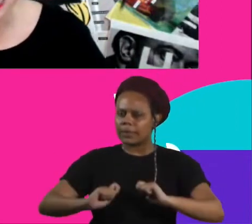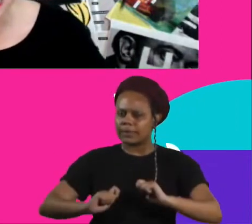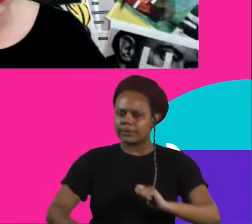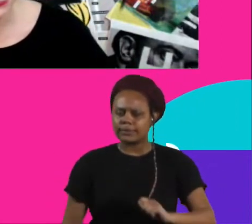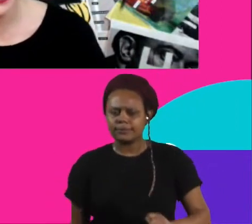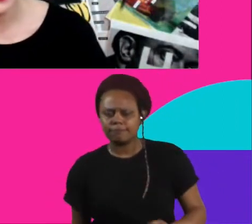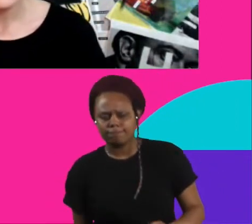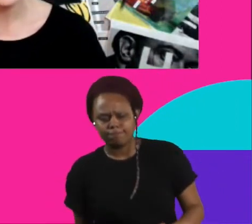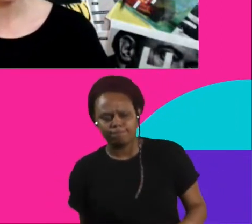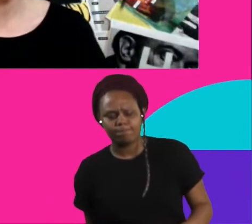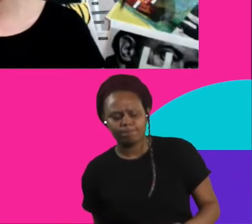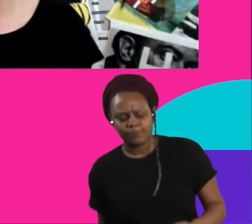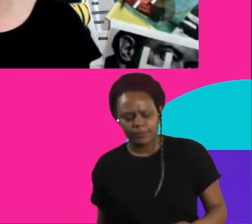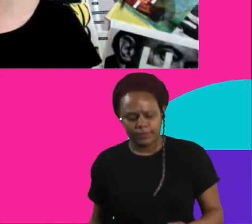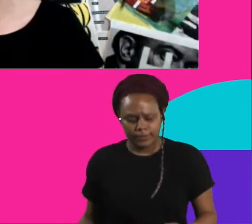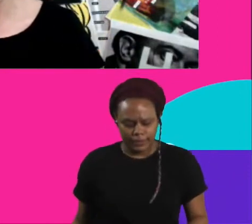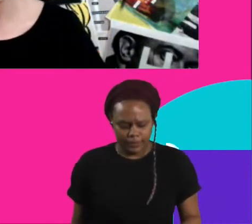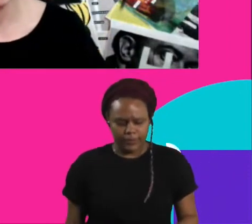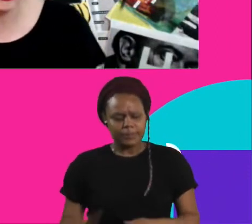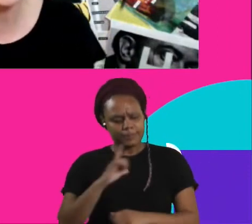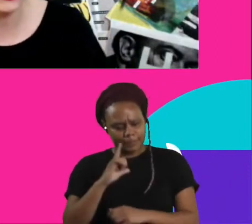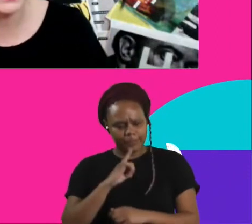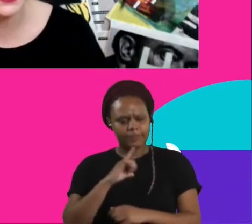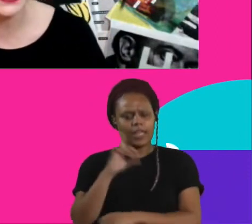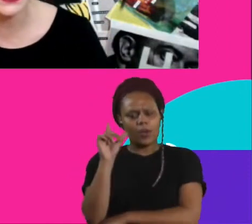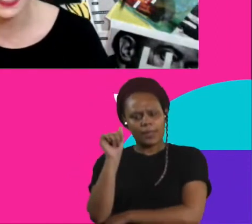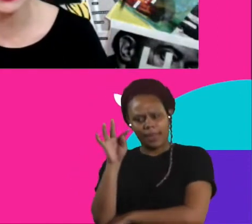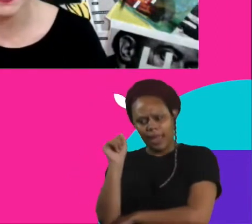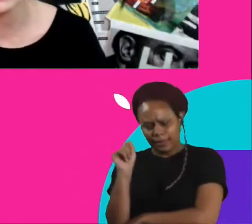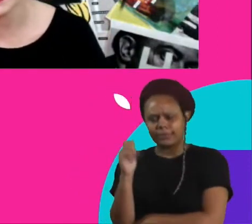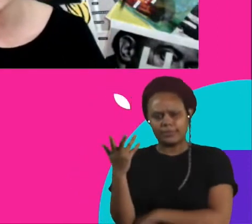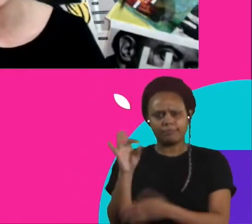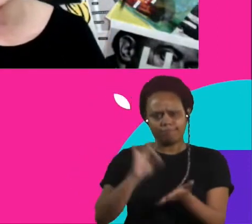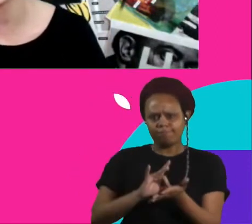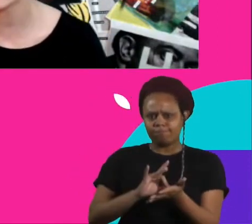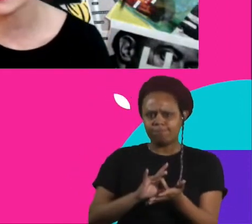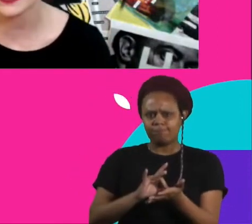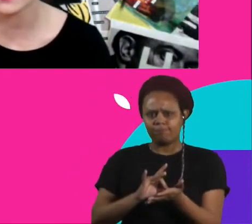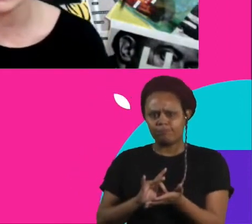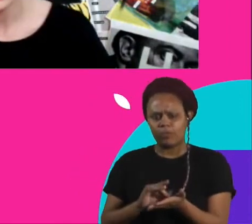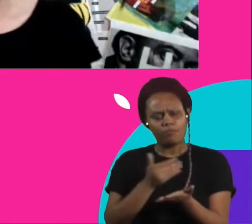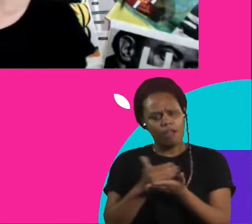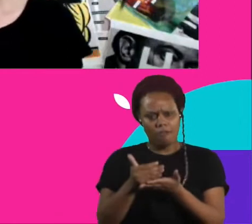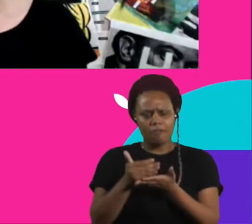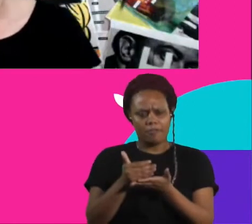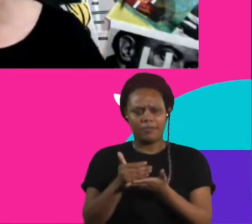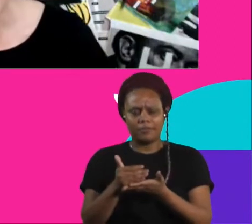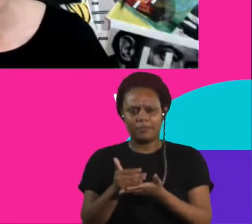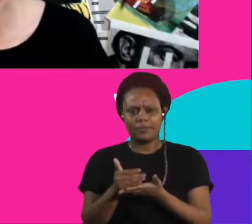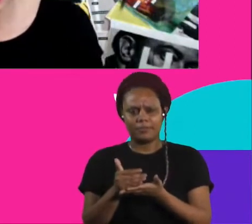3 anos, 5 anos, tem uma data, não tem? Depois de mais velho, eu posso começar a tentar? De mais velho, eu deveria começar a